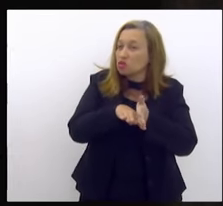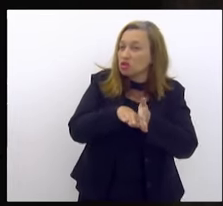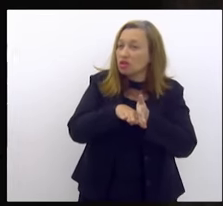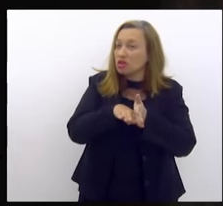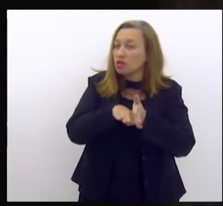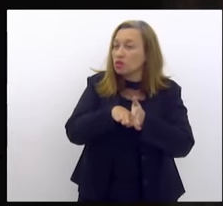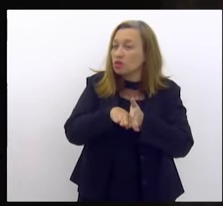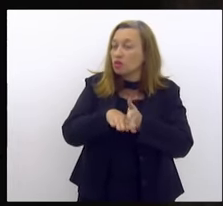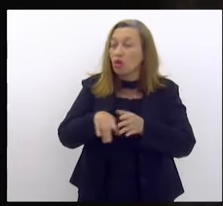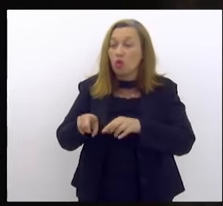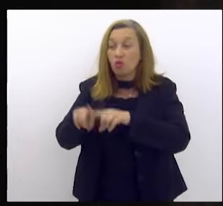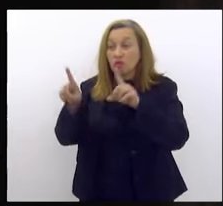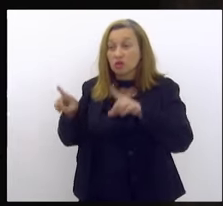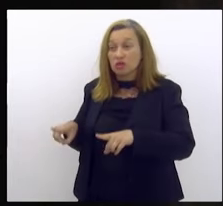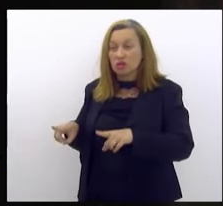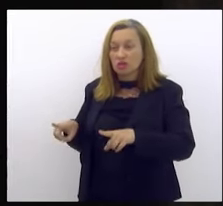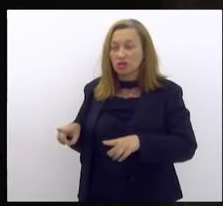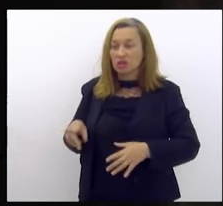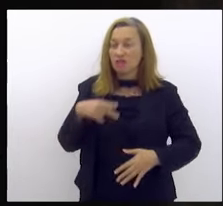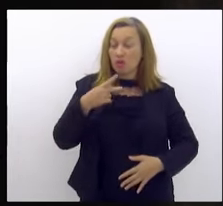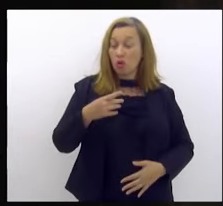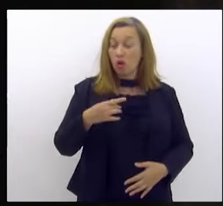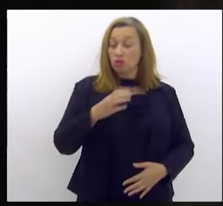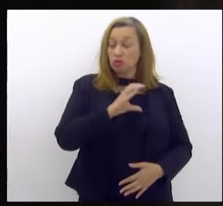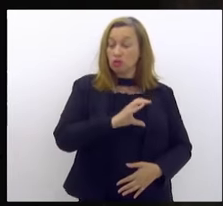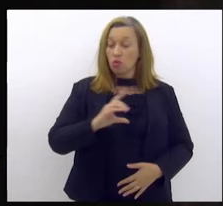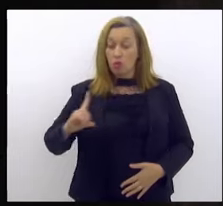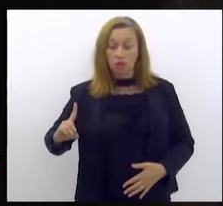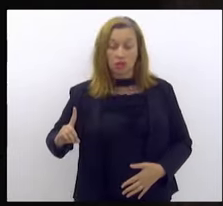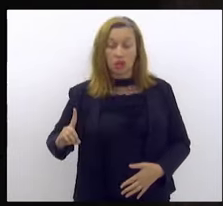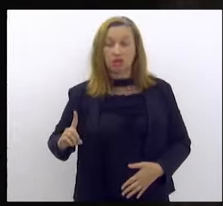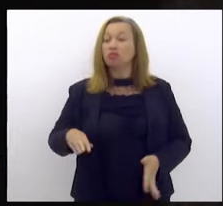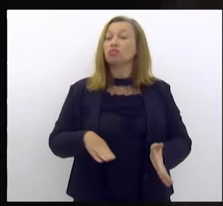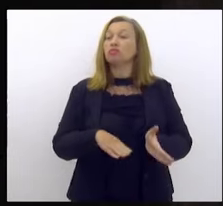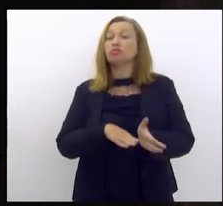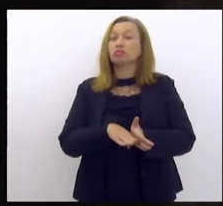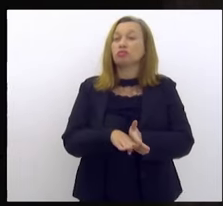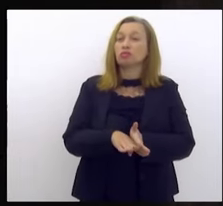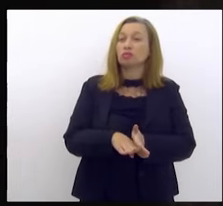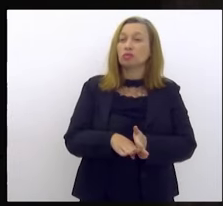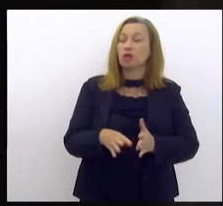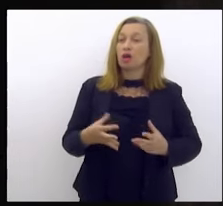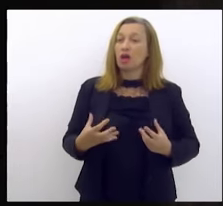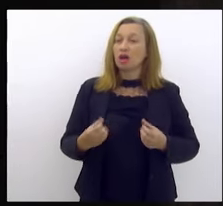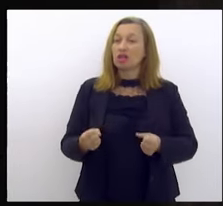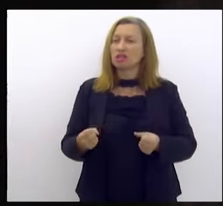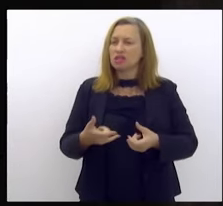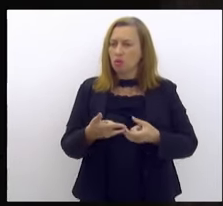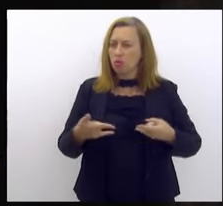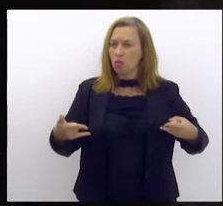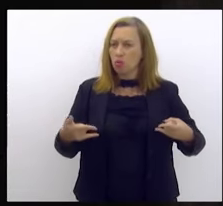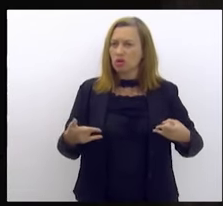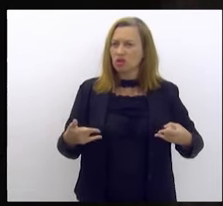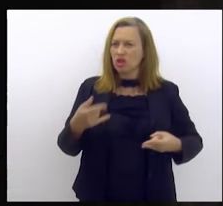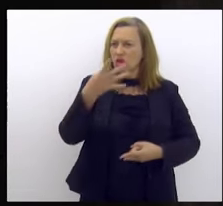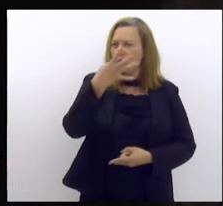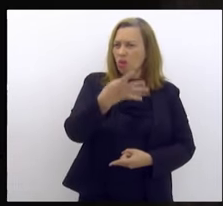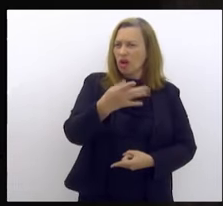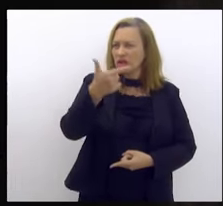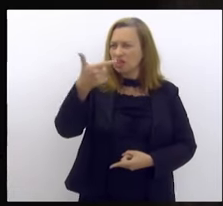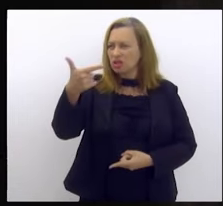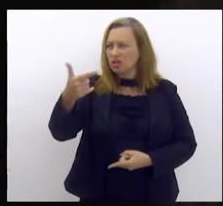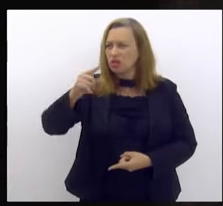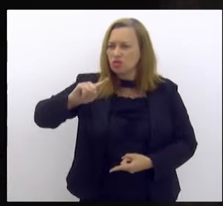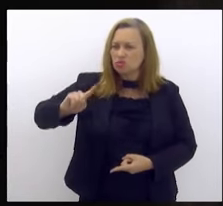o funcionário que se colocou como coordenador do estacionamento, recebe seu contra-cheque a bagatela de